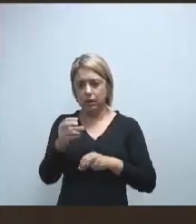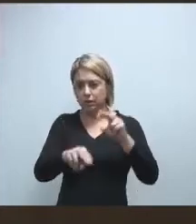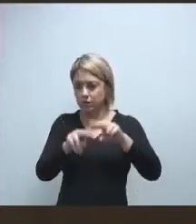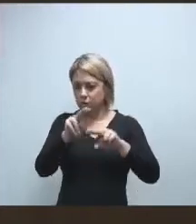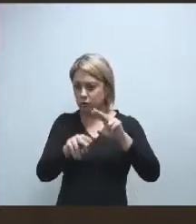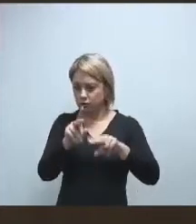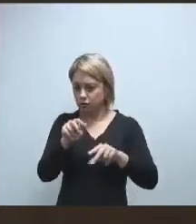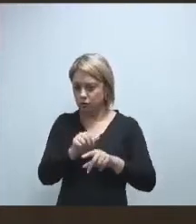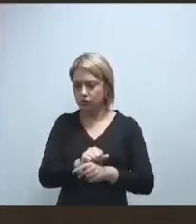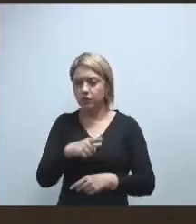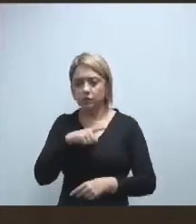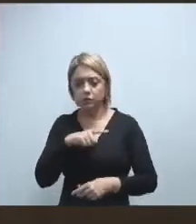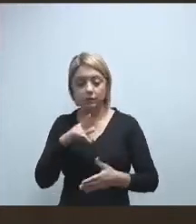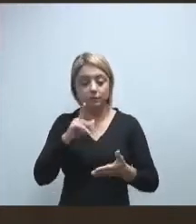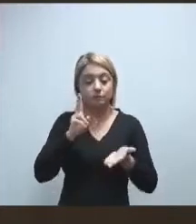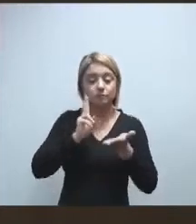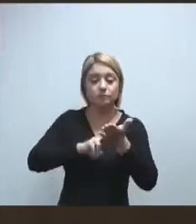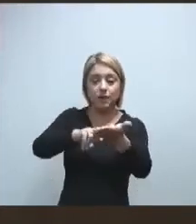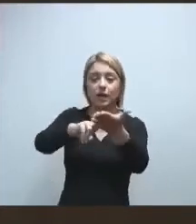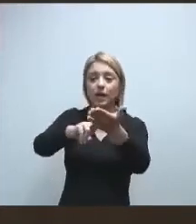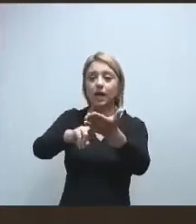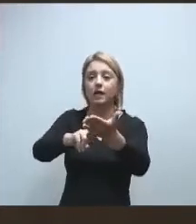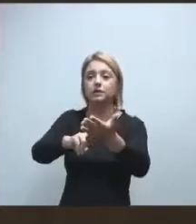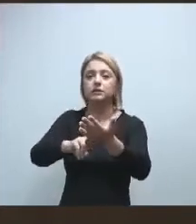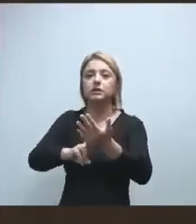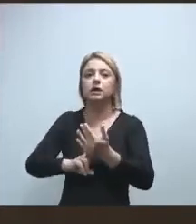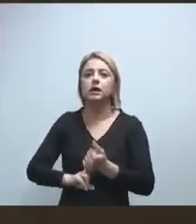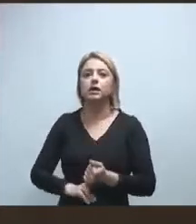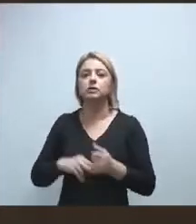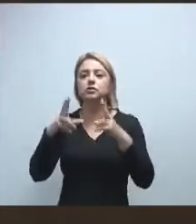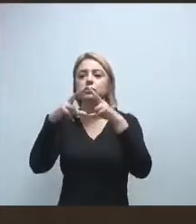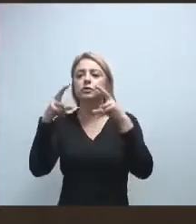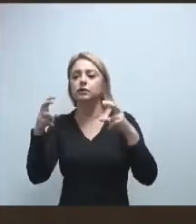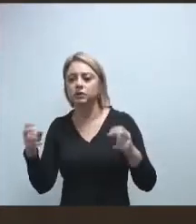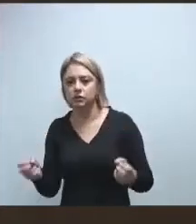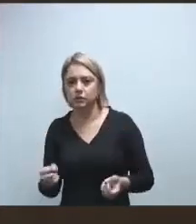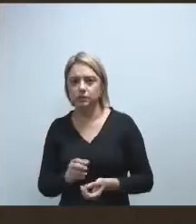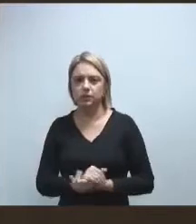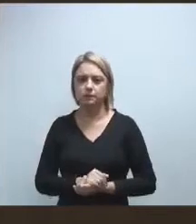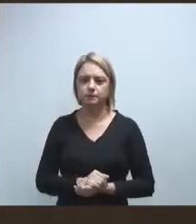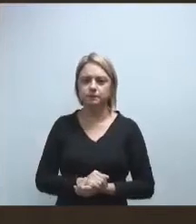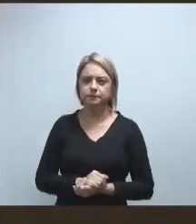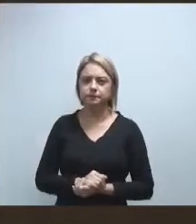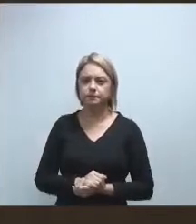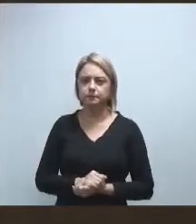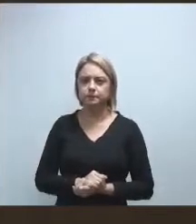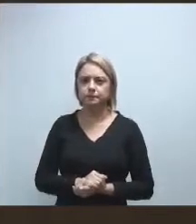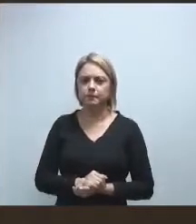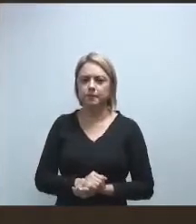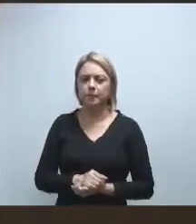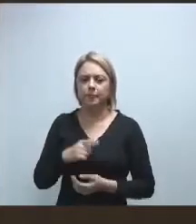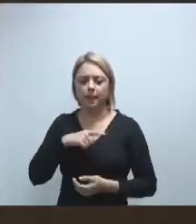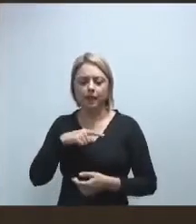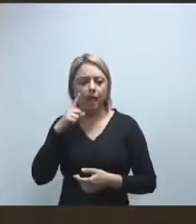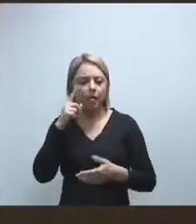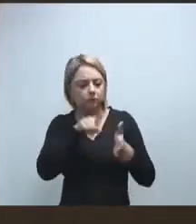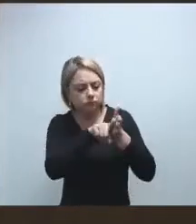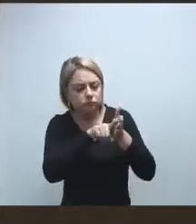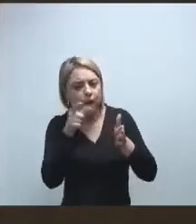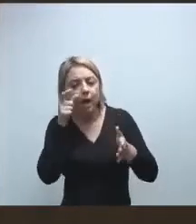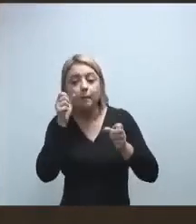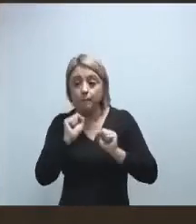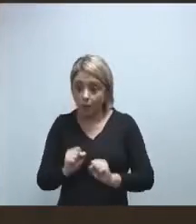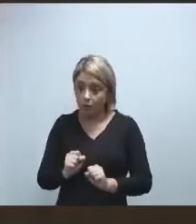nós tivemos a carta de curitiba que se tiverem curiosidade isso está nos anais do